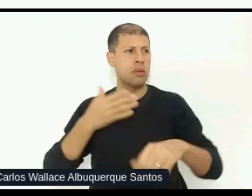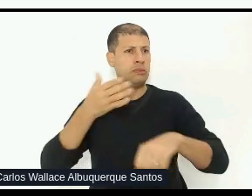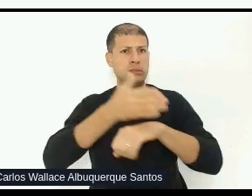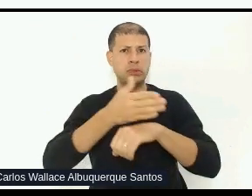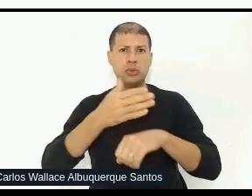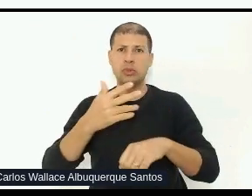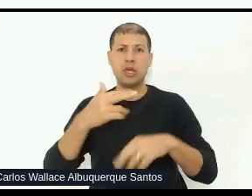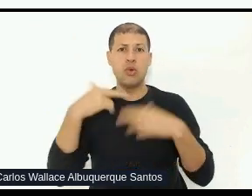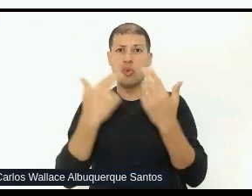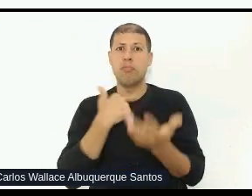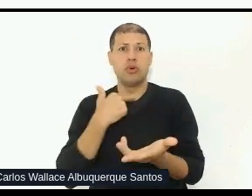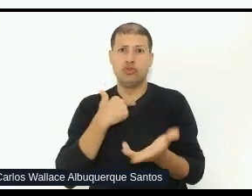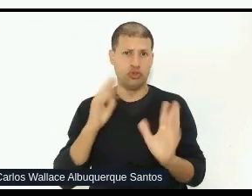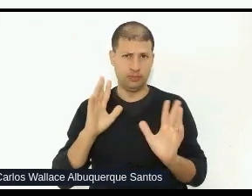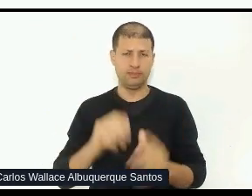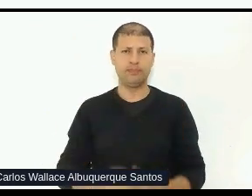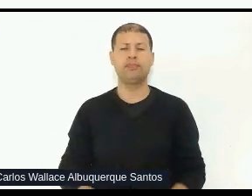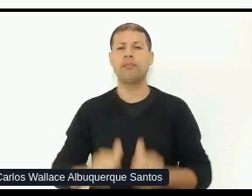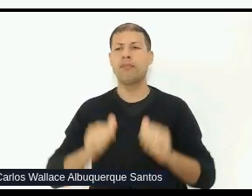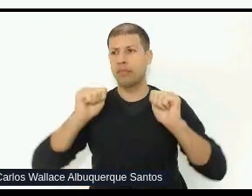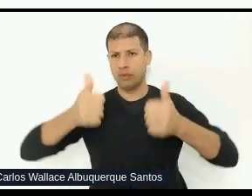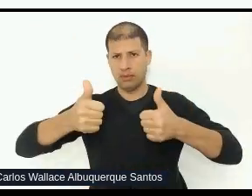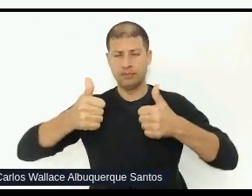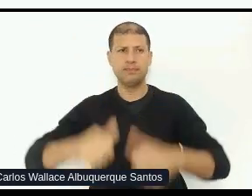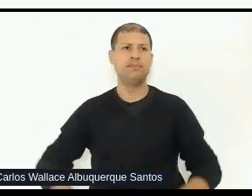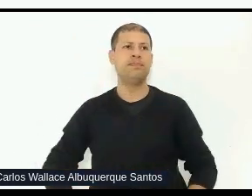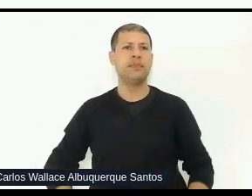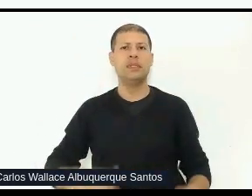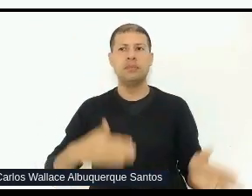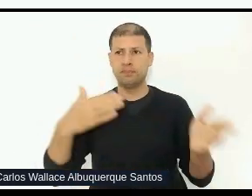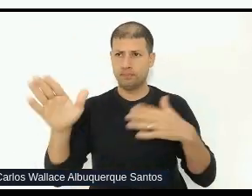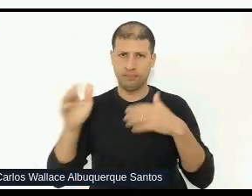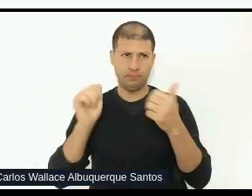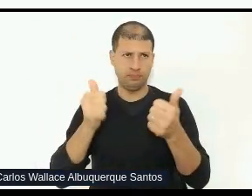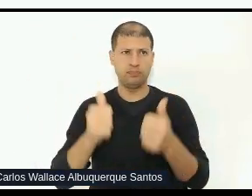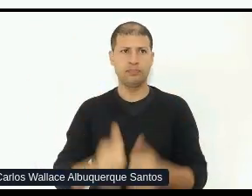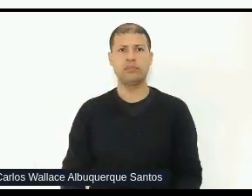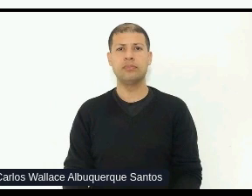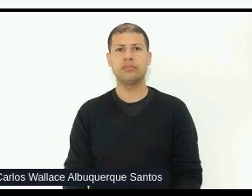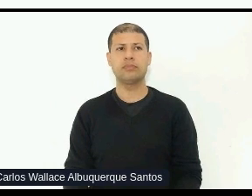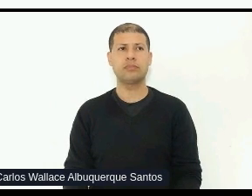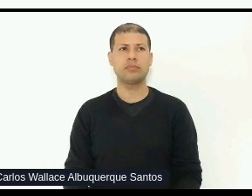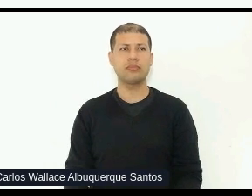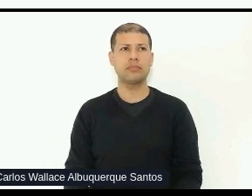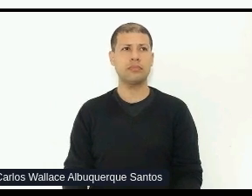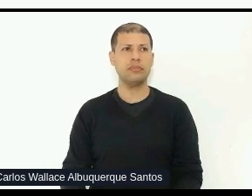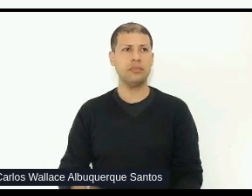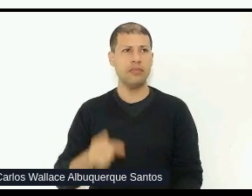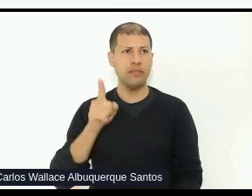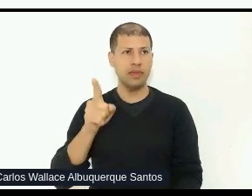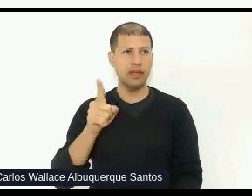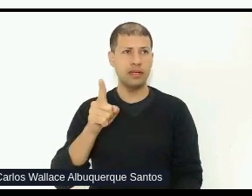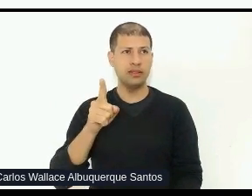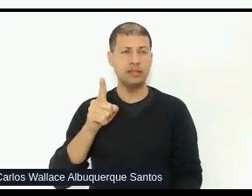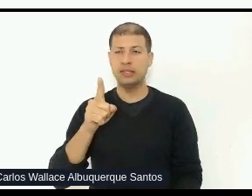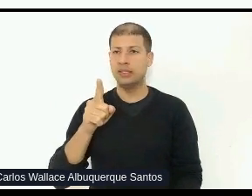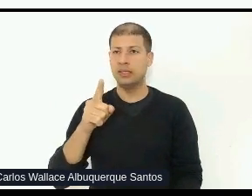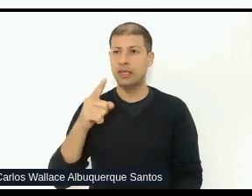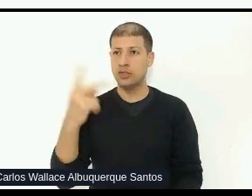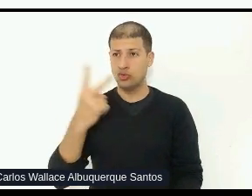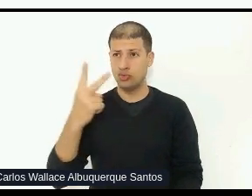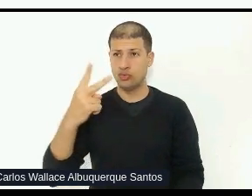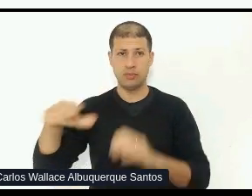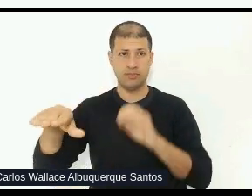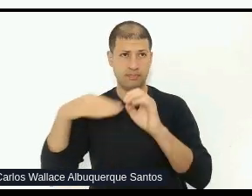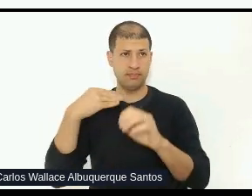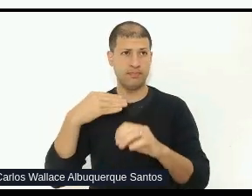reunião. Pois bem, aí pode passar para a próxima, Nathalie. Essa aqui é a segunda mensagem, tá? Que é